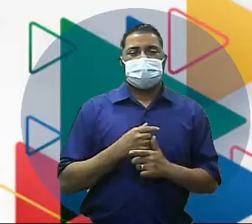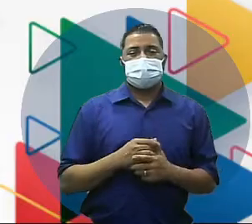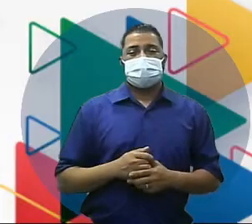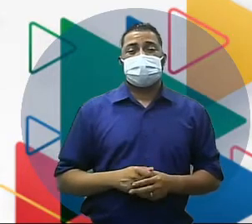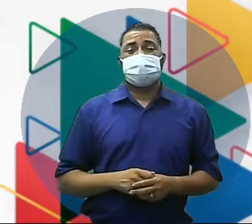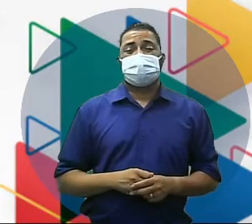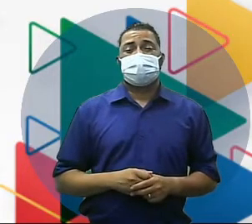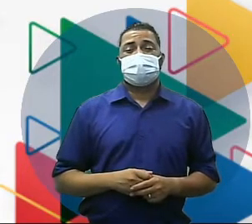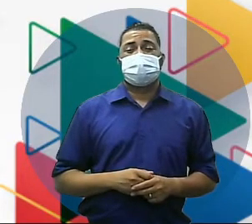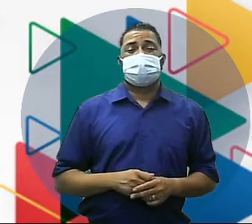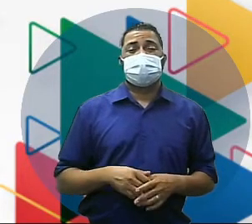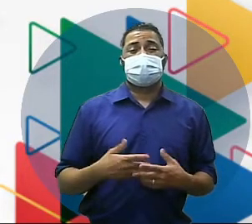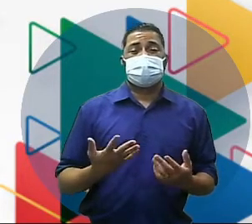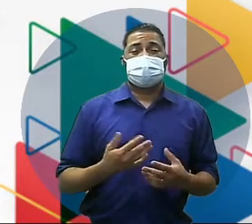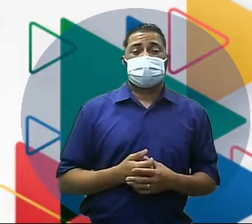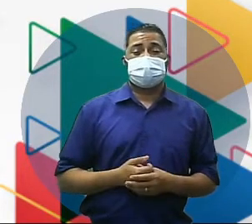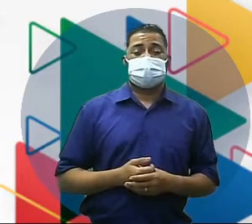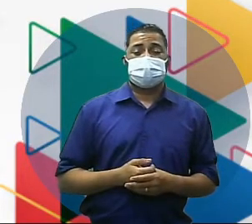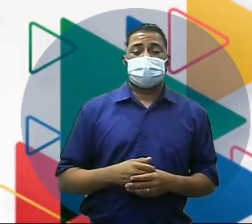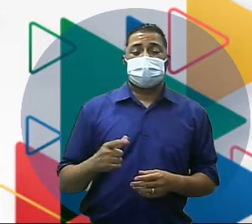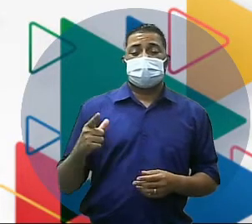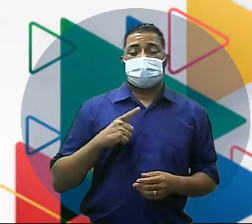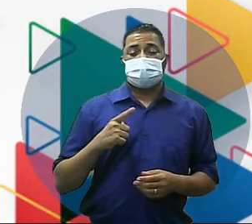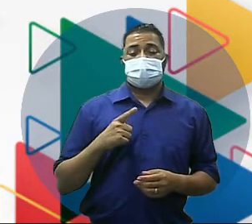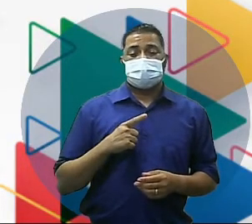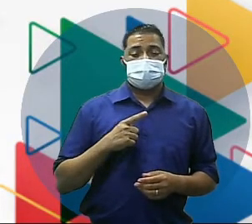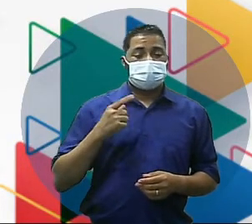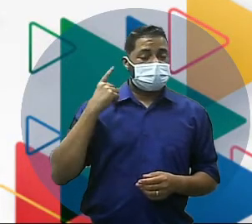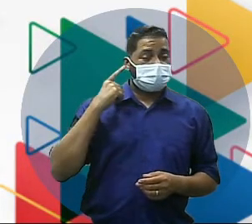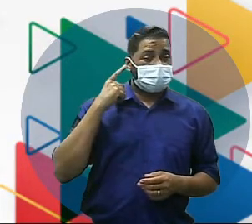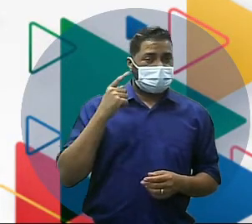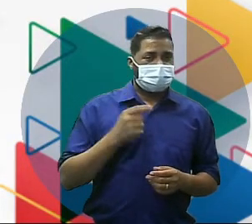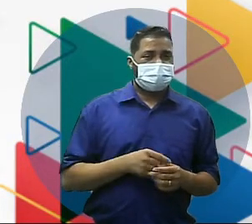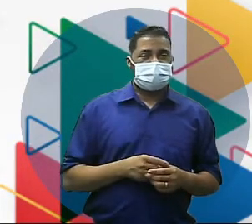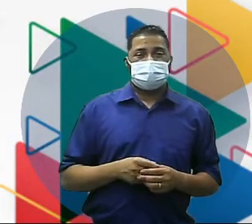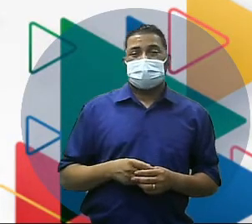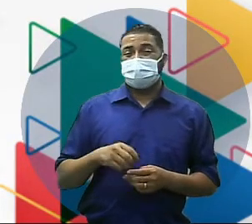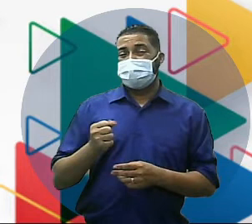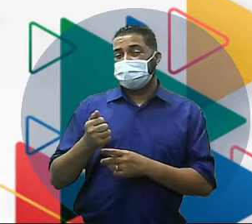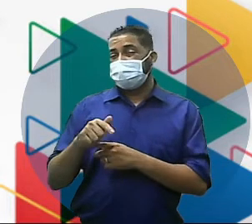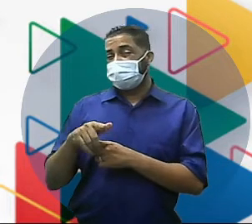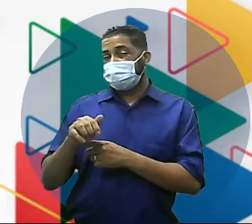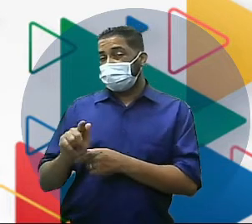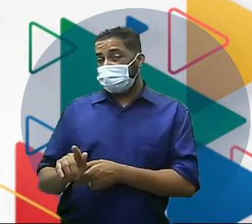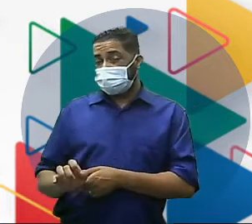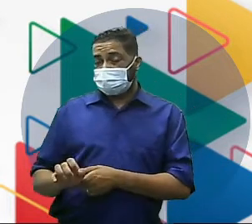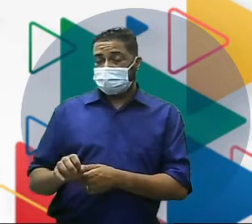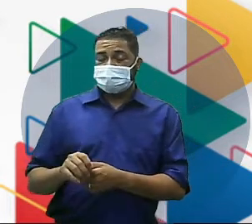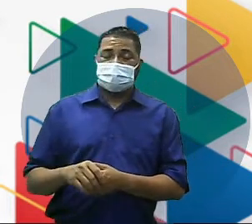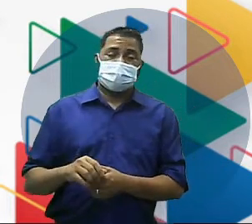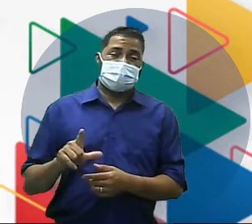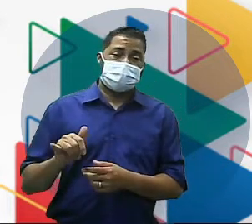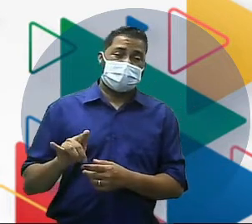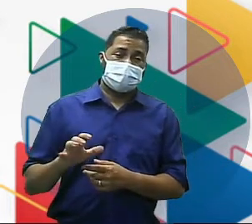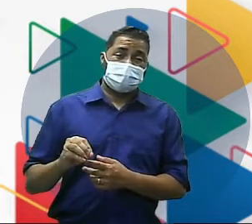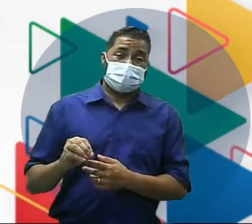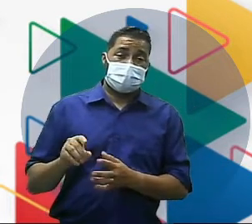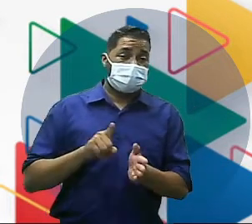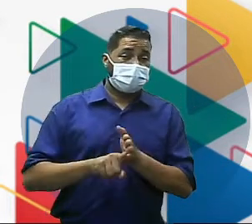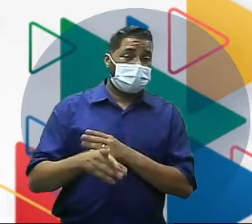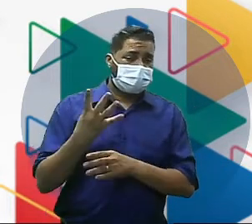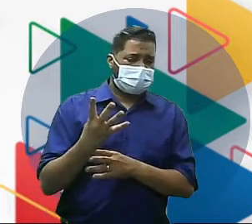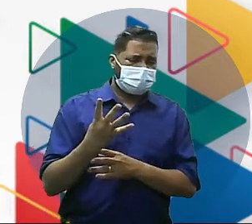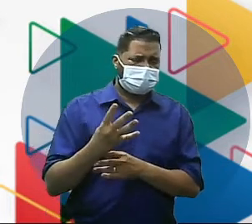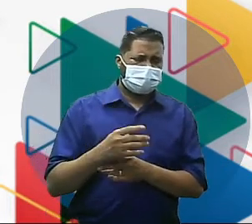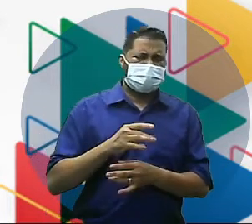lado. Olha aí, gente. Nós vimos lá o trecho da música Sangue Latino. E aí, na questão 4, nós temos assim, ó.